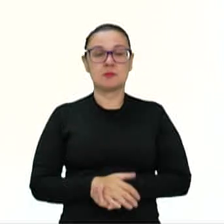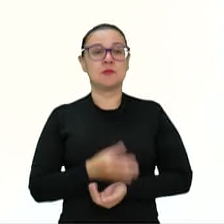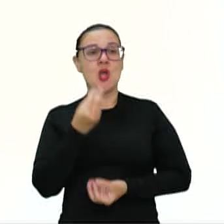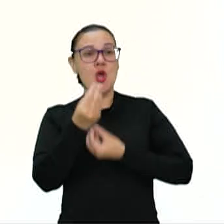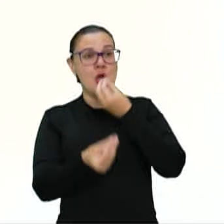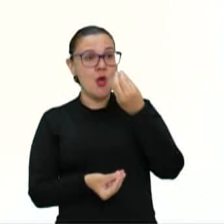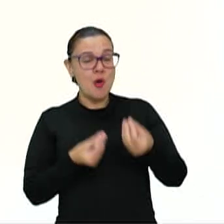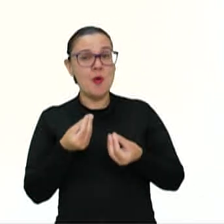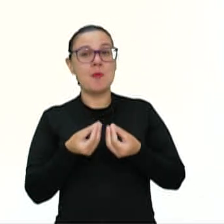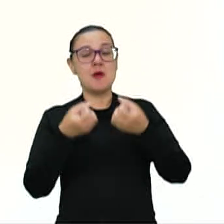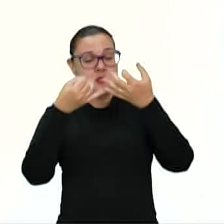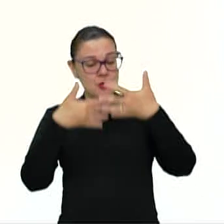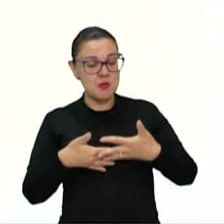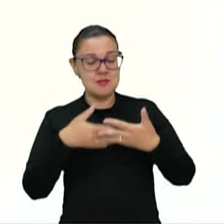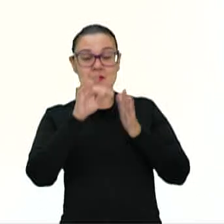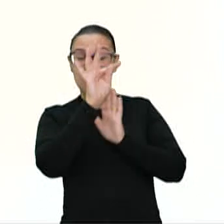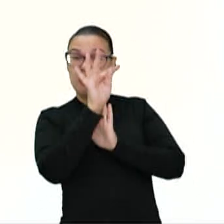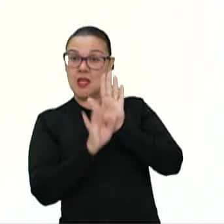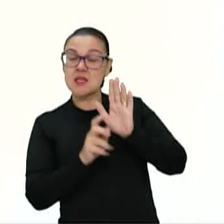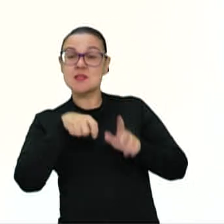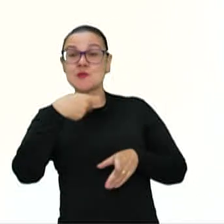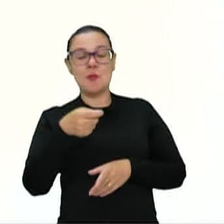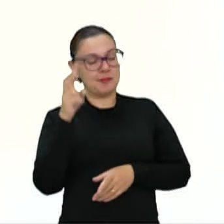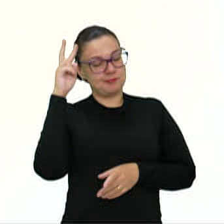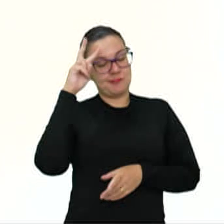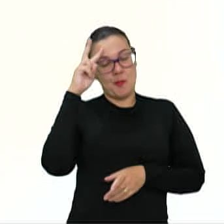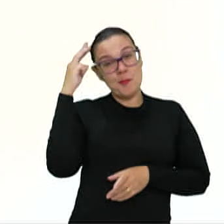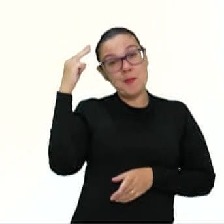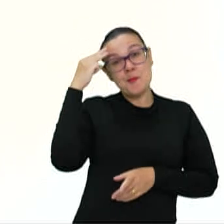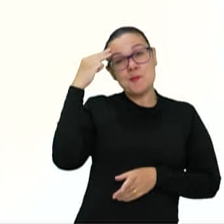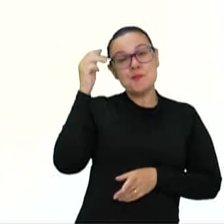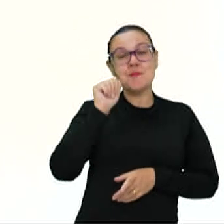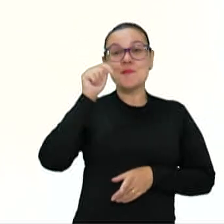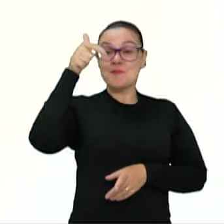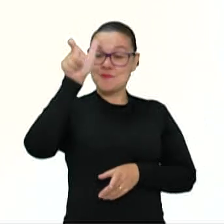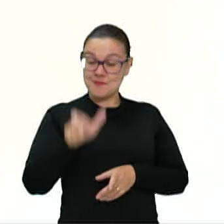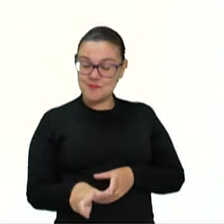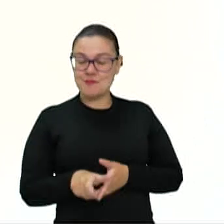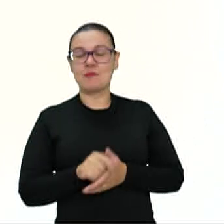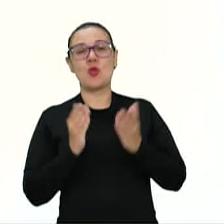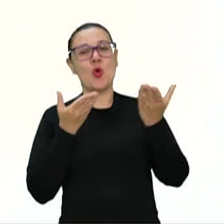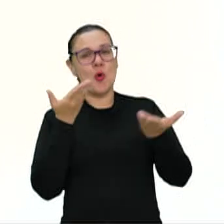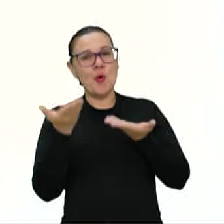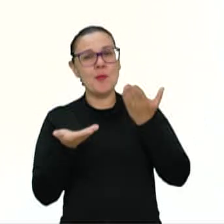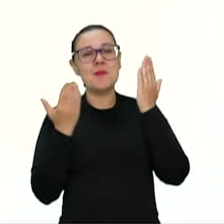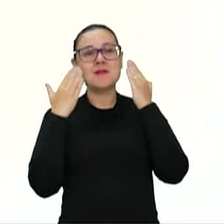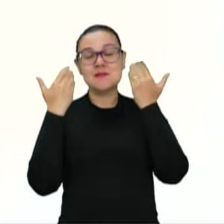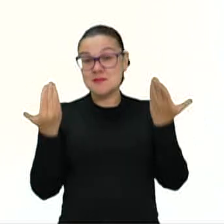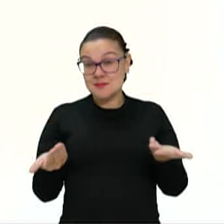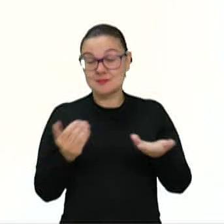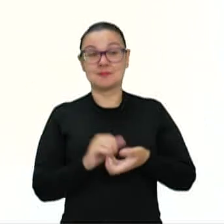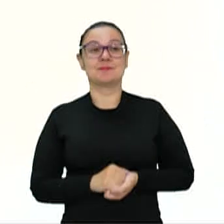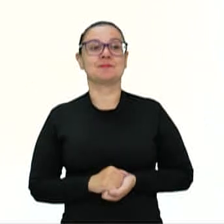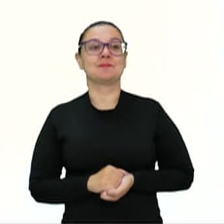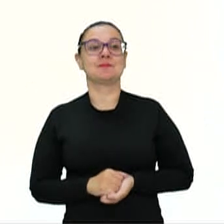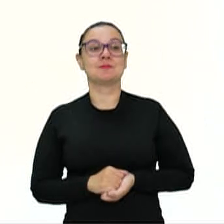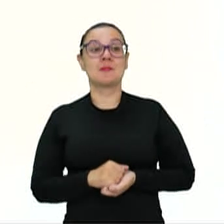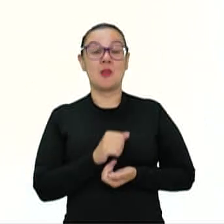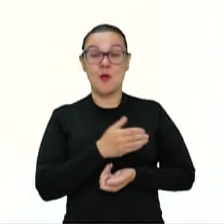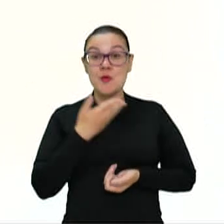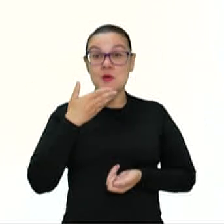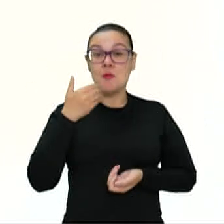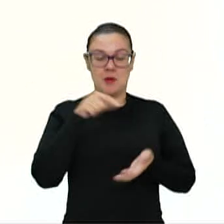que a gente pode escrever um texto de memórias? Como que a gente sabe o que já aconteceu há tanto tempo? Os